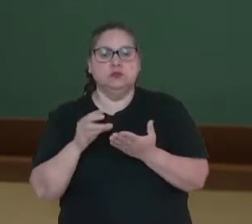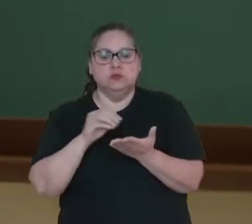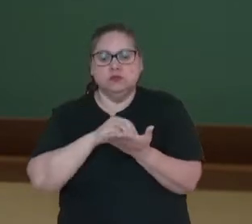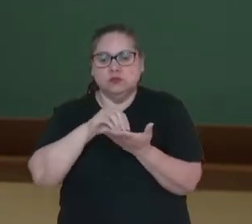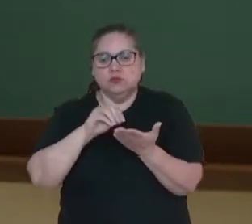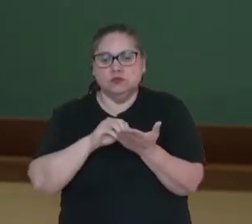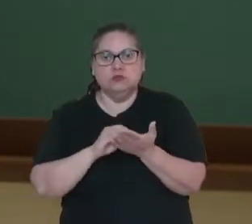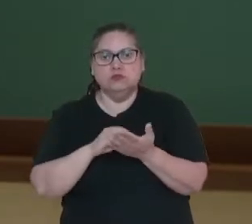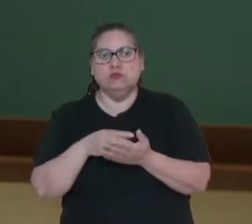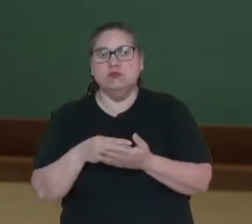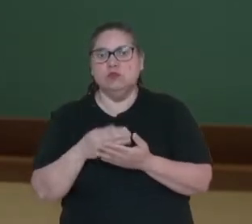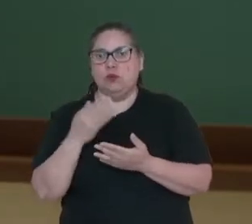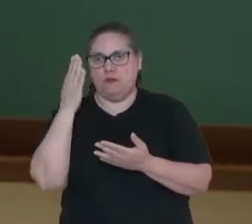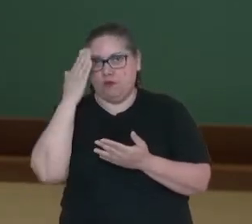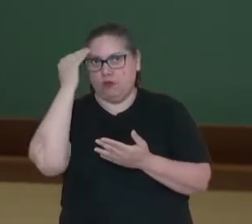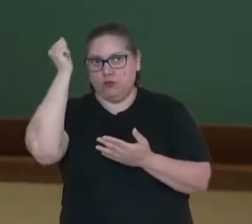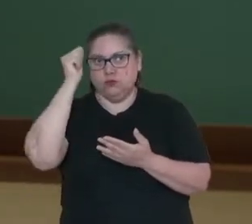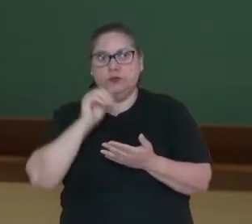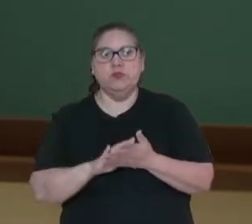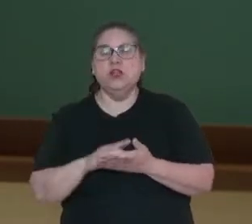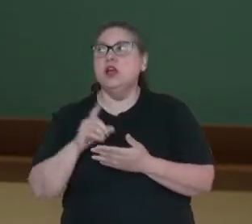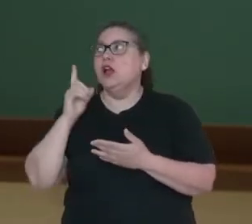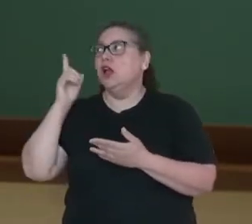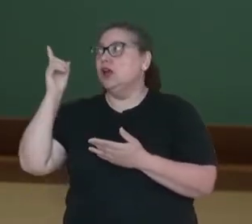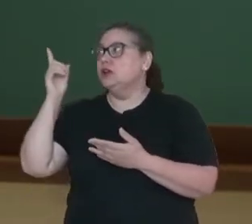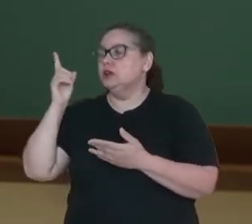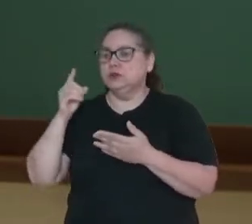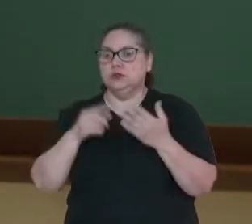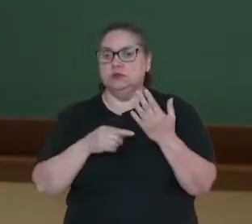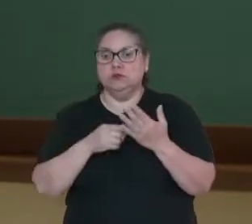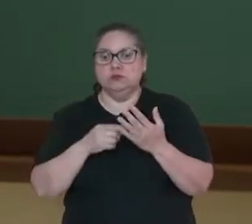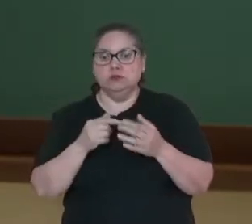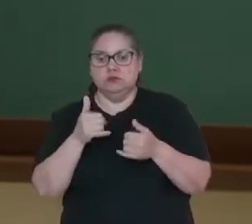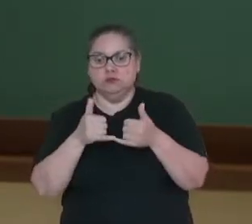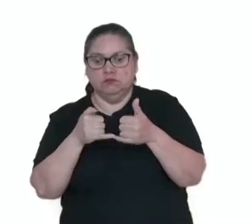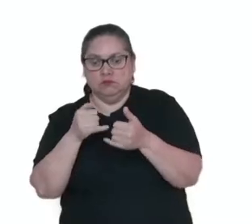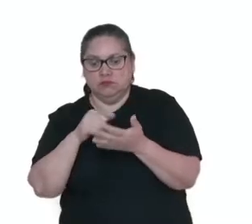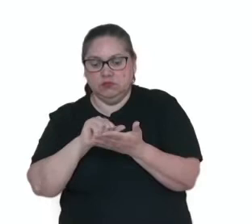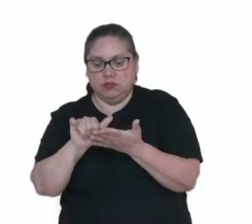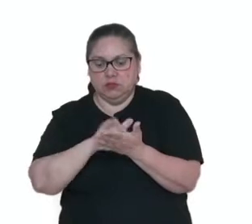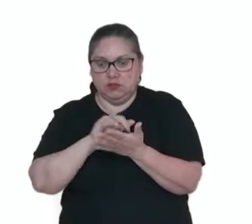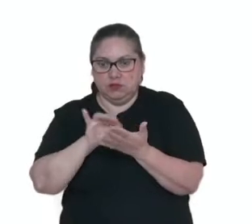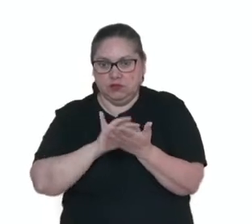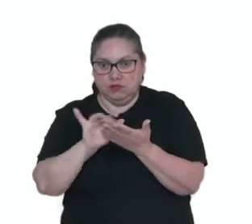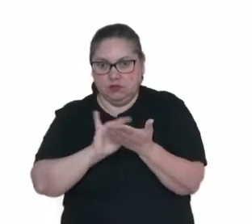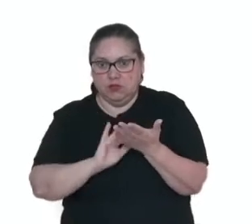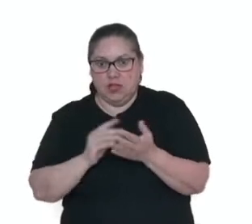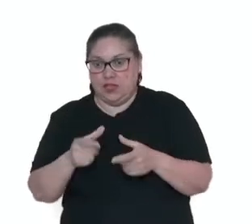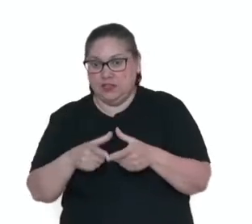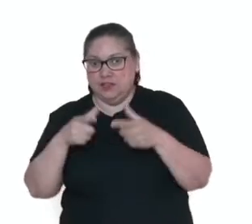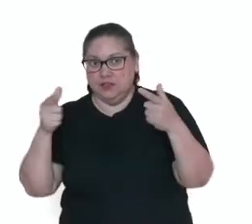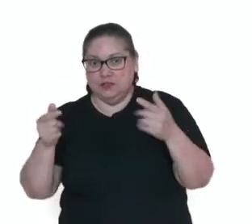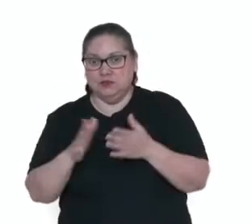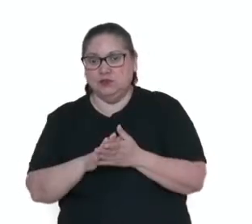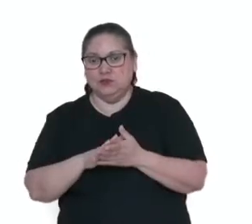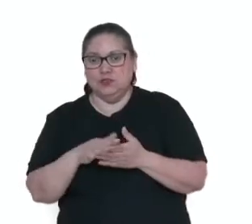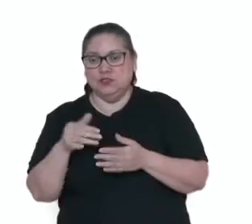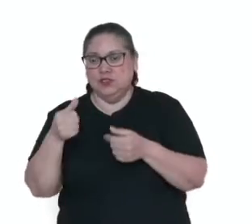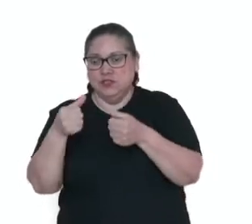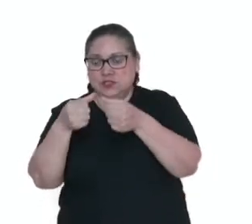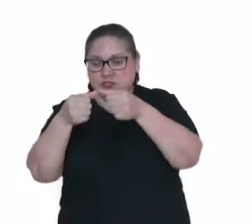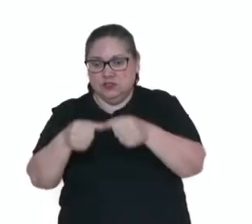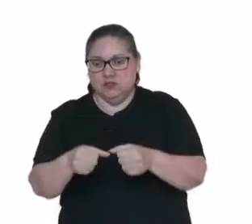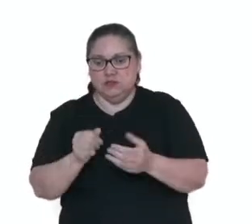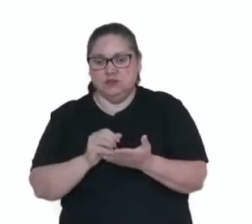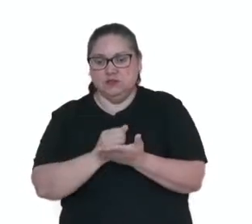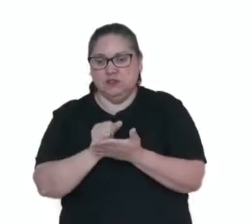de tabuleiro tão populares. A concorrência com os smartphones atualmente é muito grande e muitos desses games